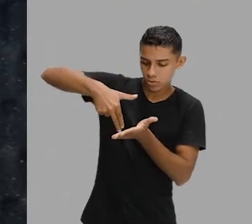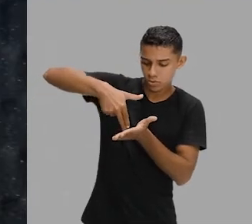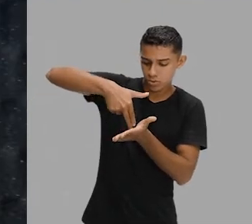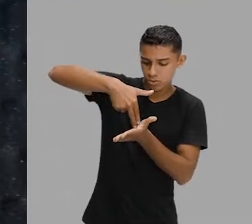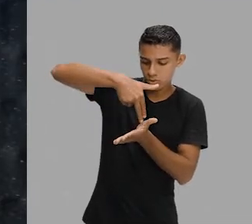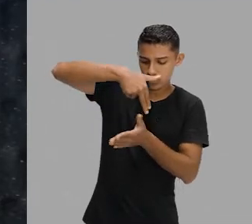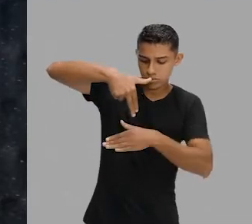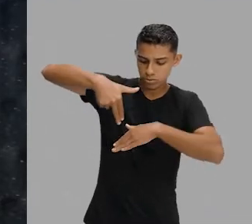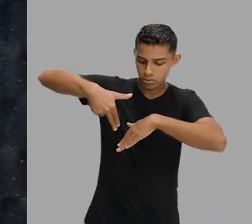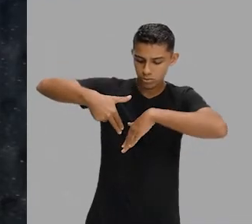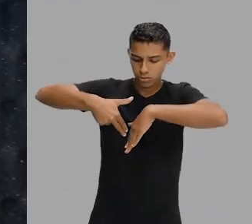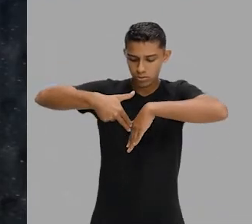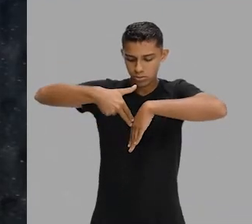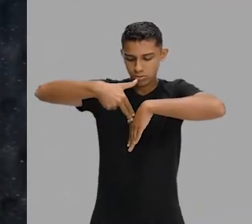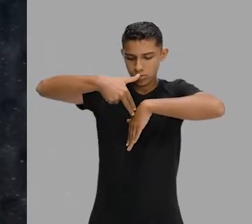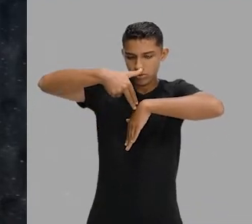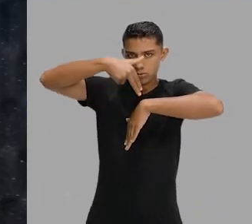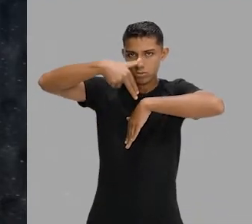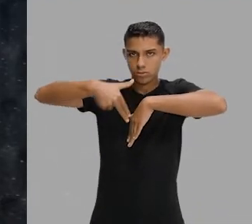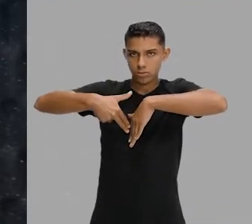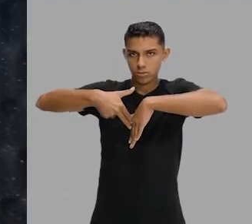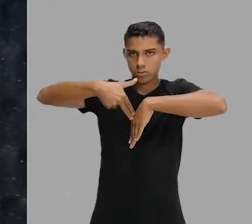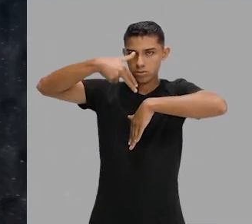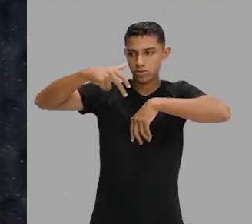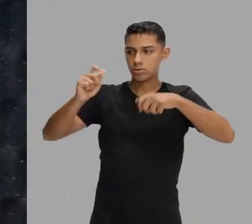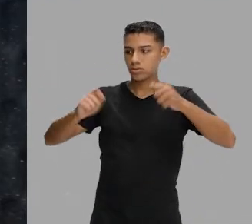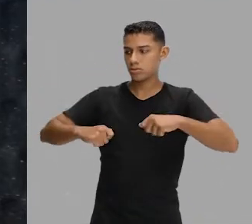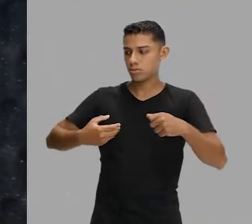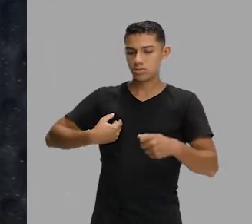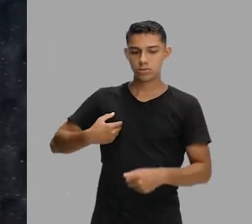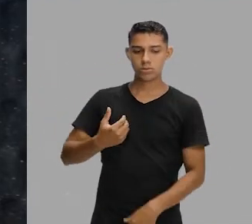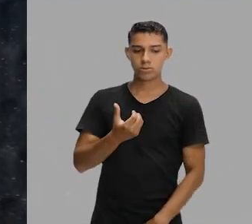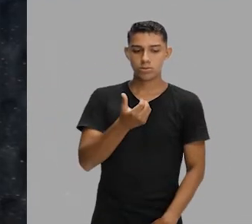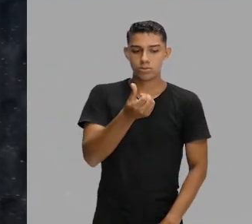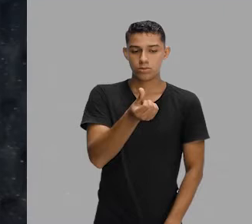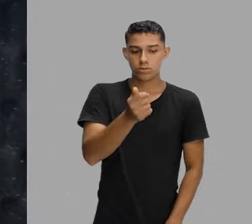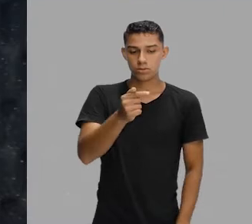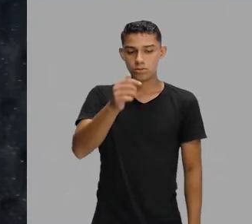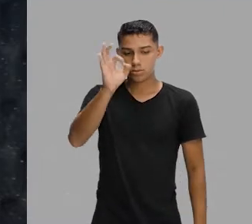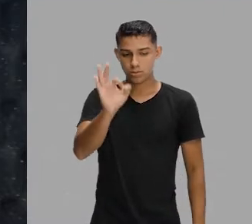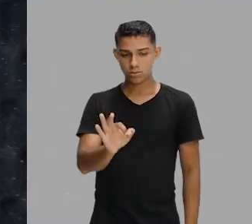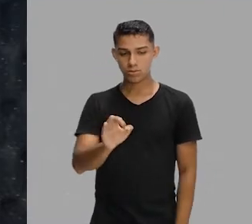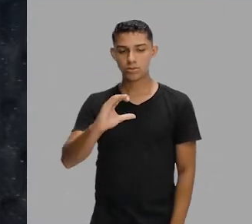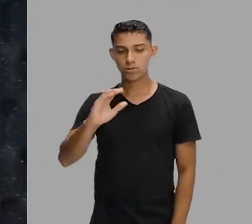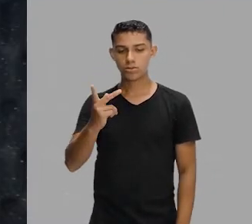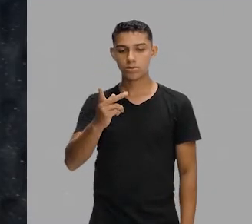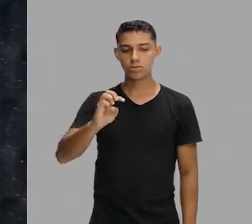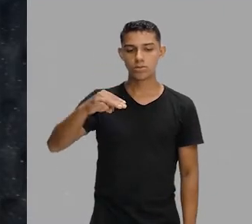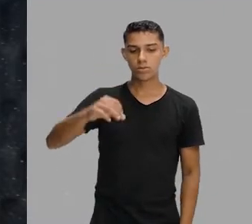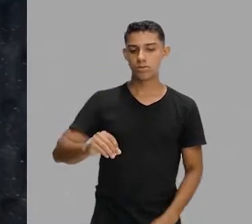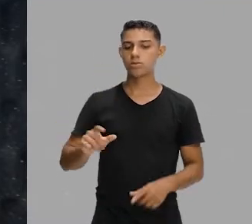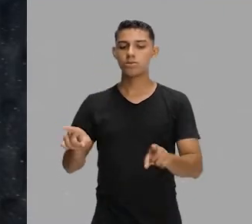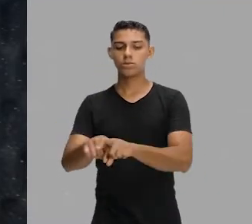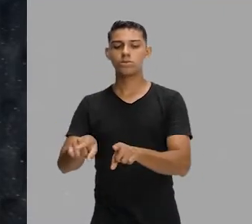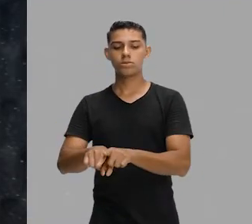também 33% de estânio. Principal propriedade, baixo ponto de fusão, é usado em